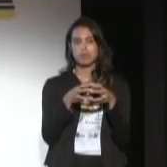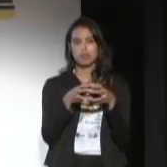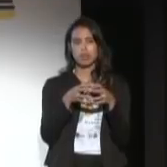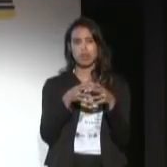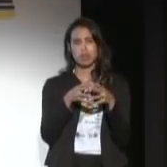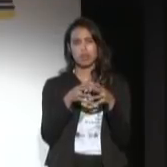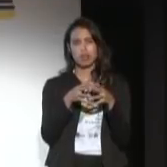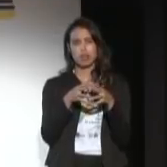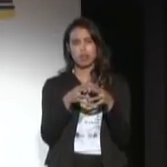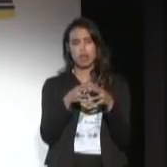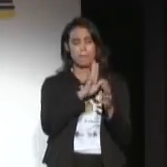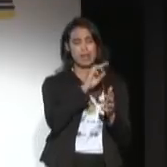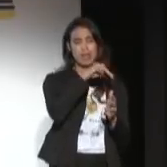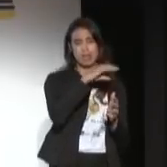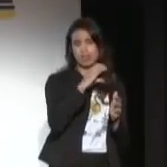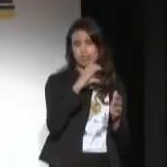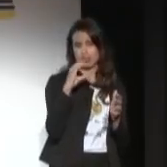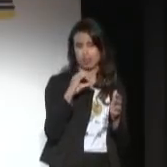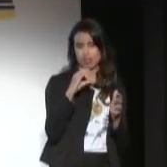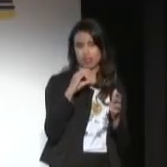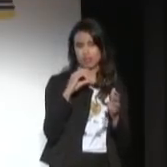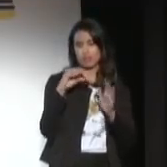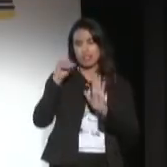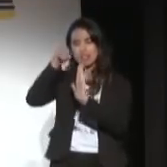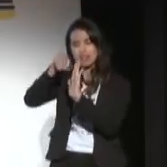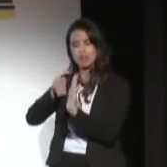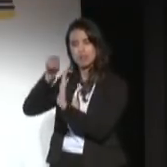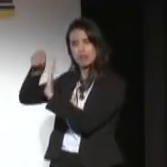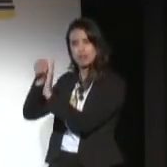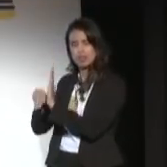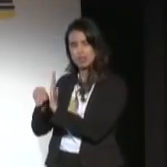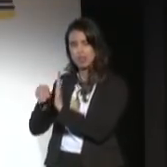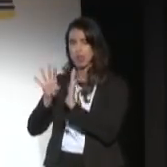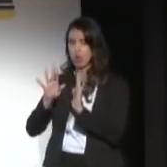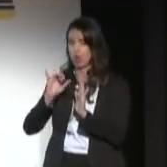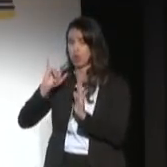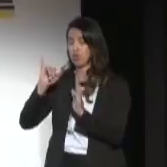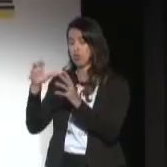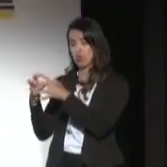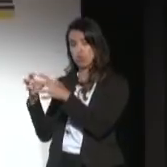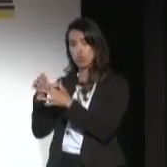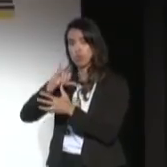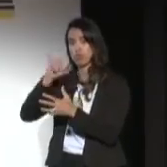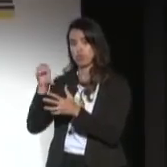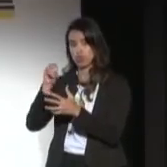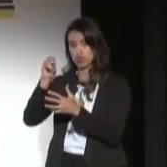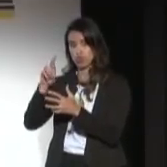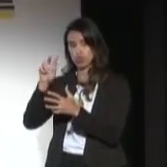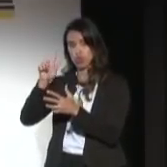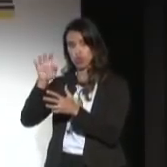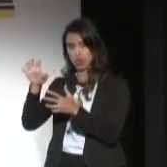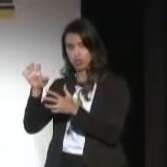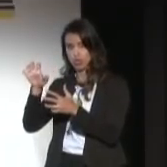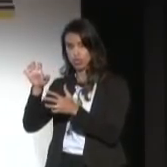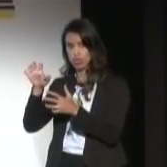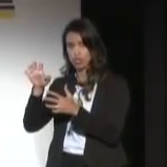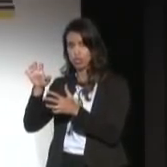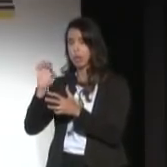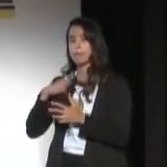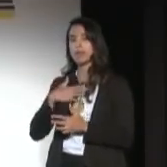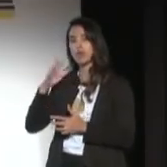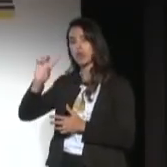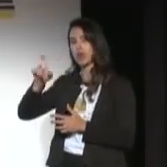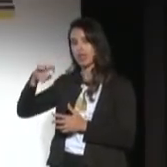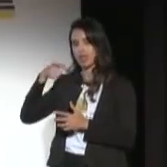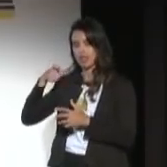é implementar a BNCC para pessoas de verdade, o grupo da Jorge Amado é formado, por exemplo, por meu ex-secretário de Educação, tá? Uma